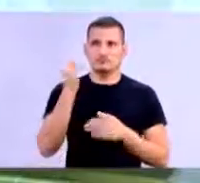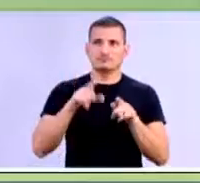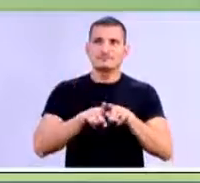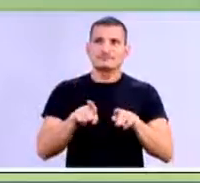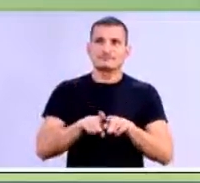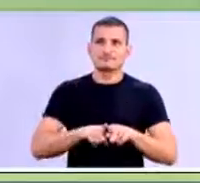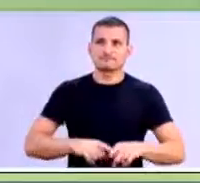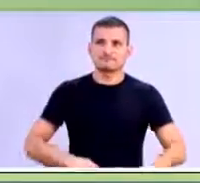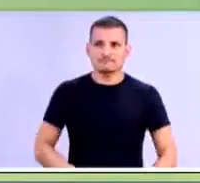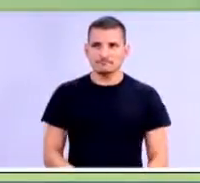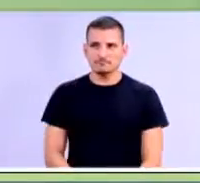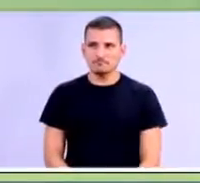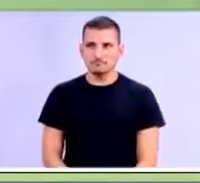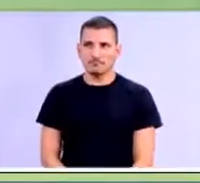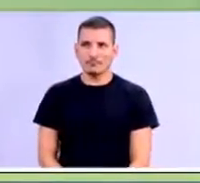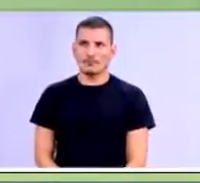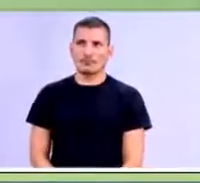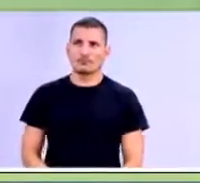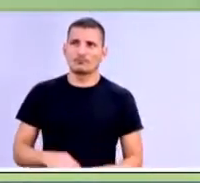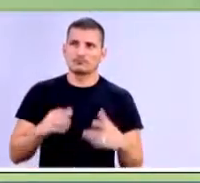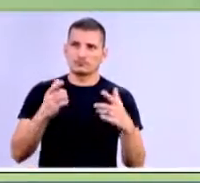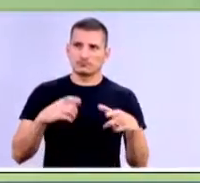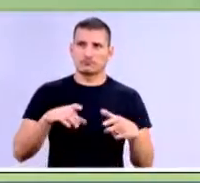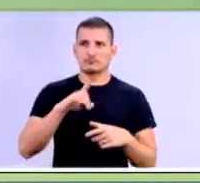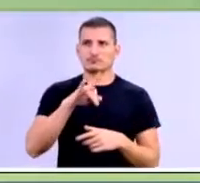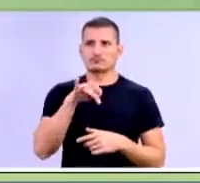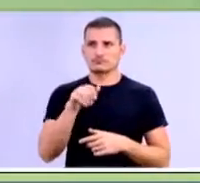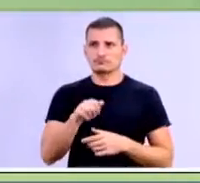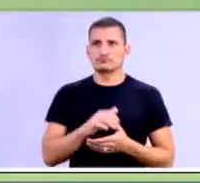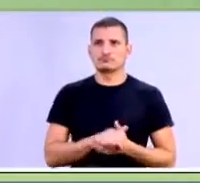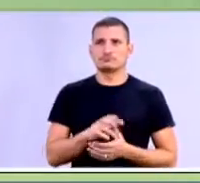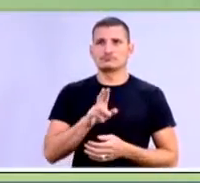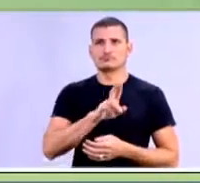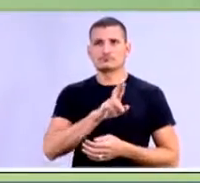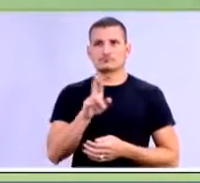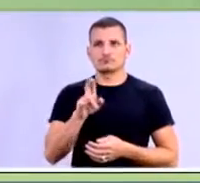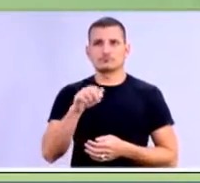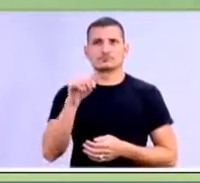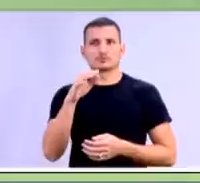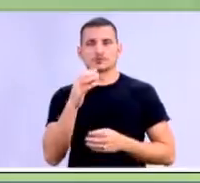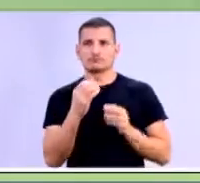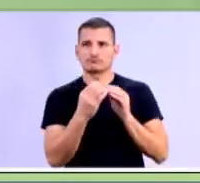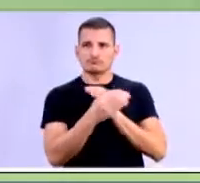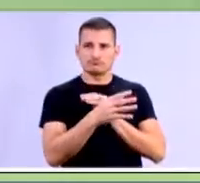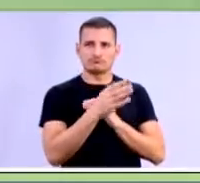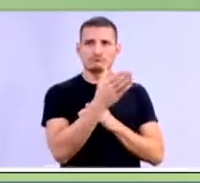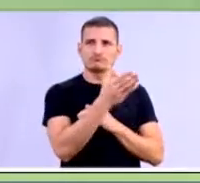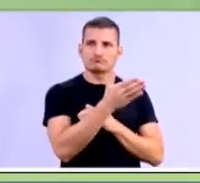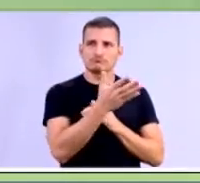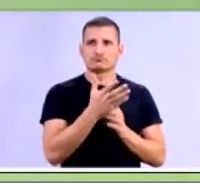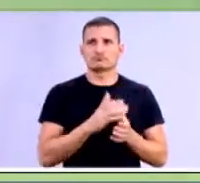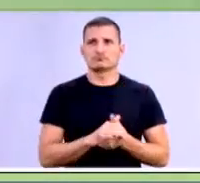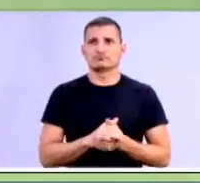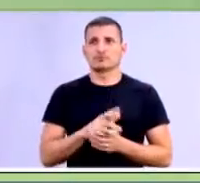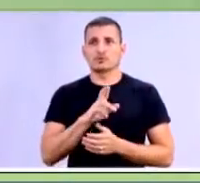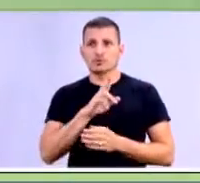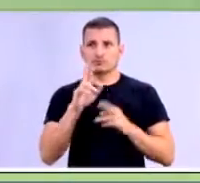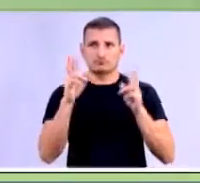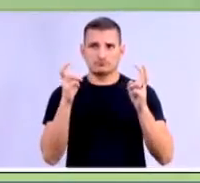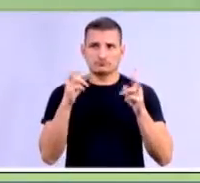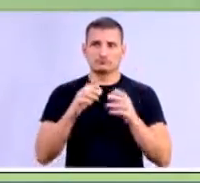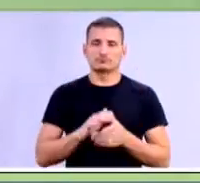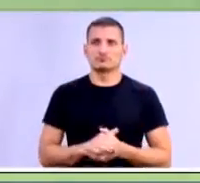também. O local e a data, o nome para quem se destina e o nome do